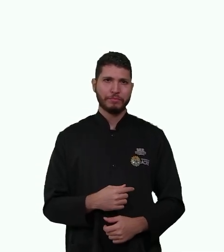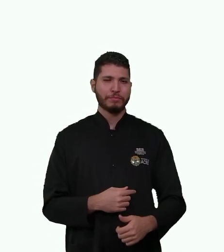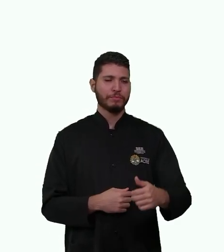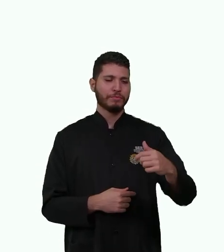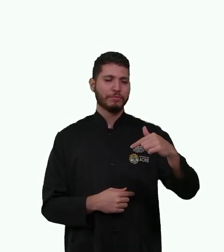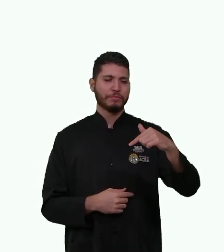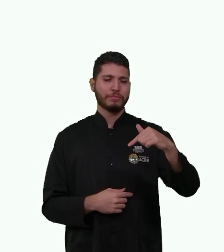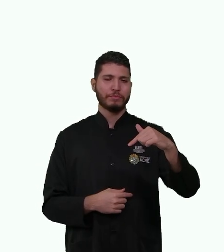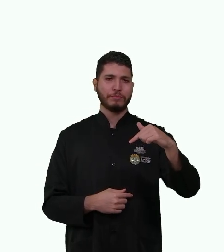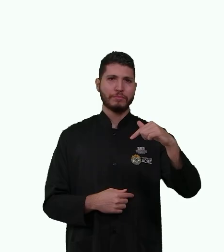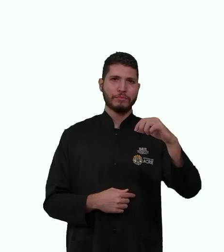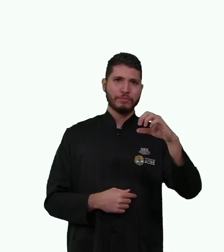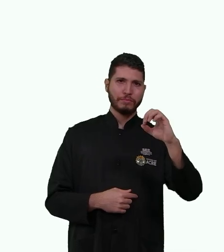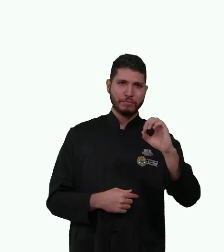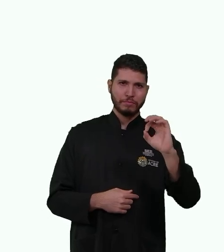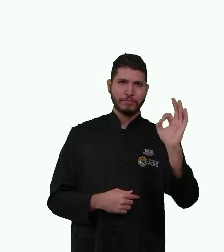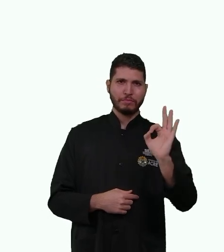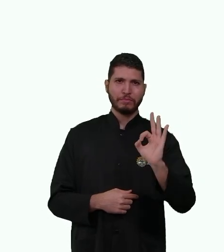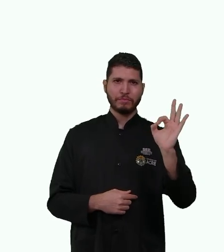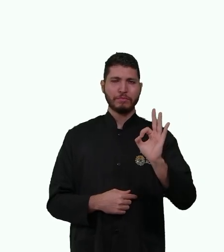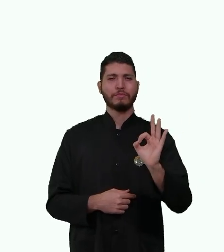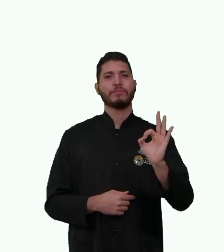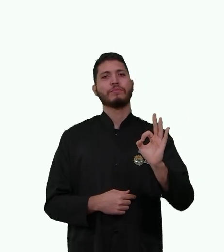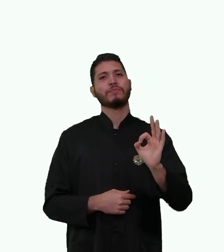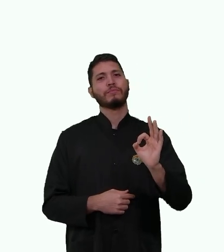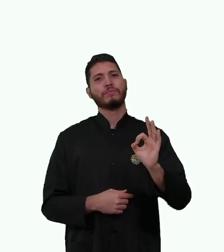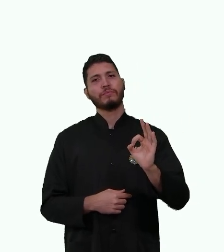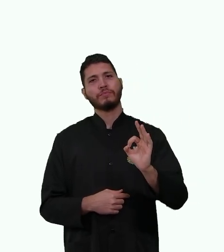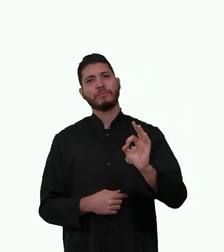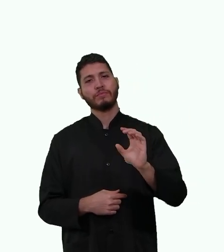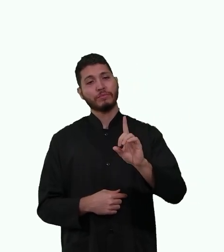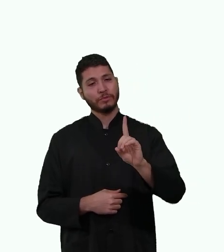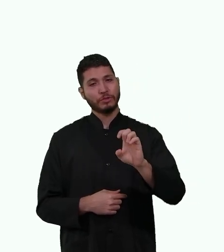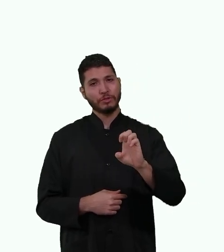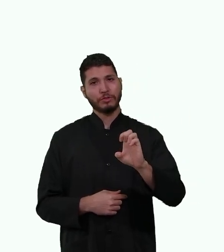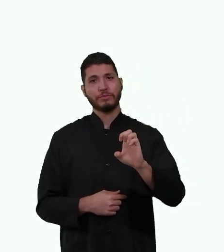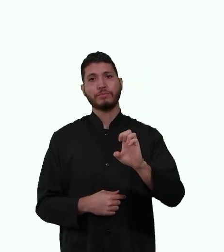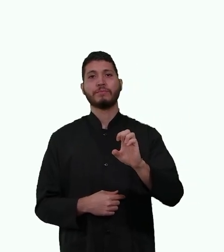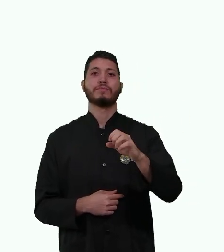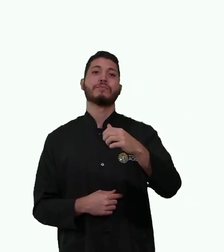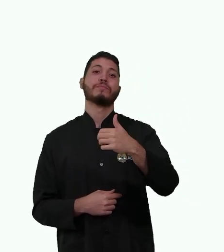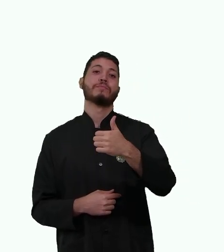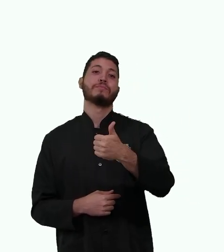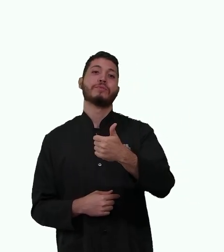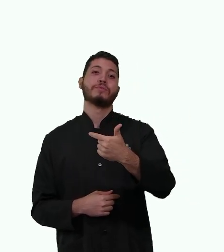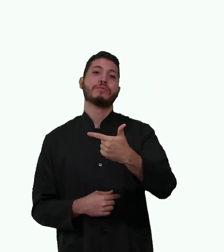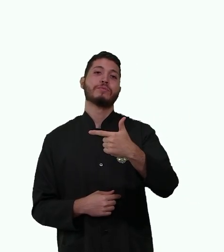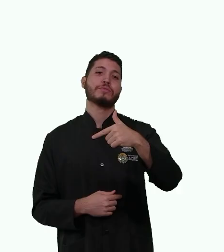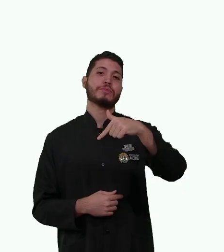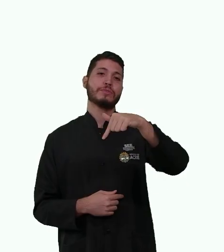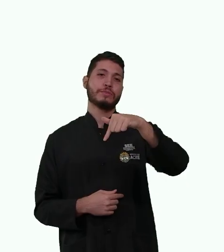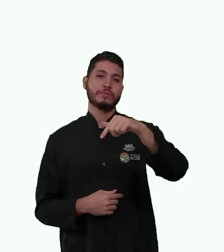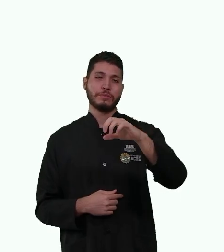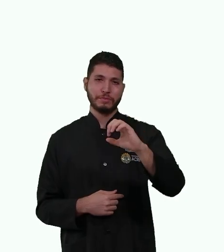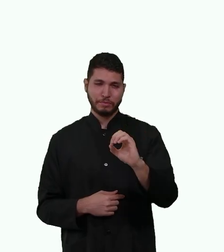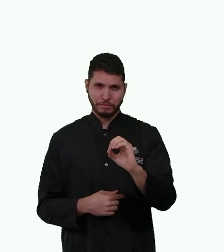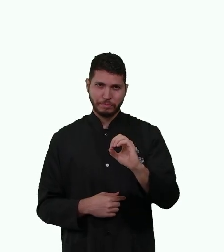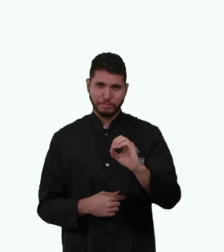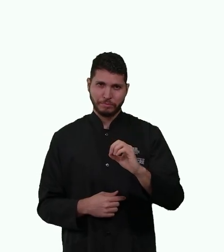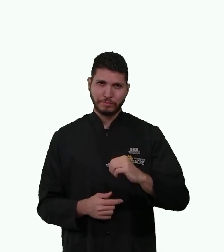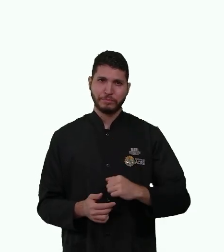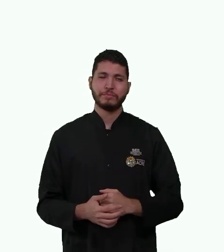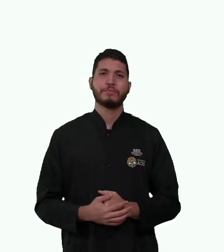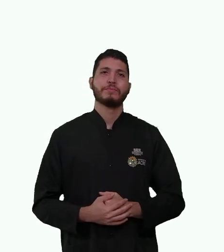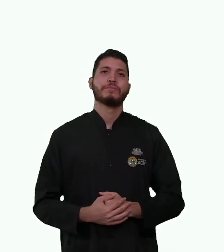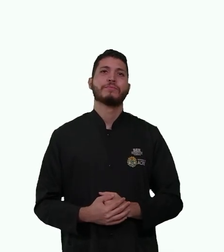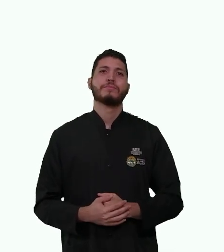70% de 1.270. Eu estou multiplicando. Esse pontinho representa a multiplicação. Então, eu